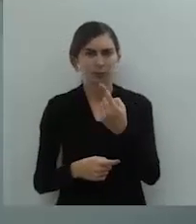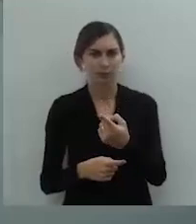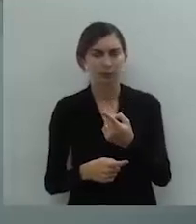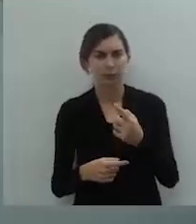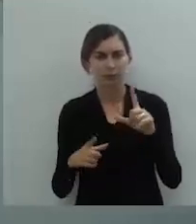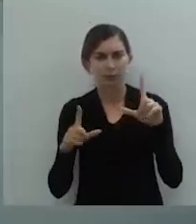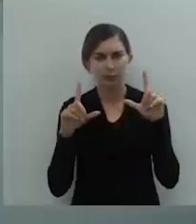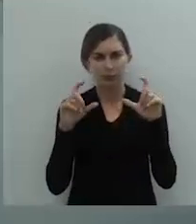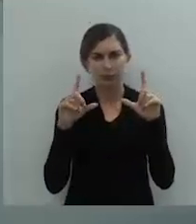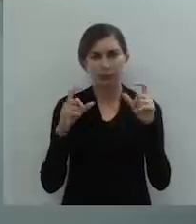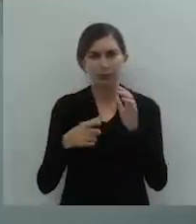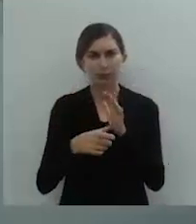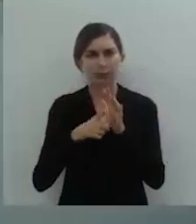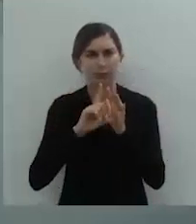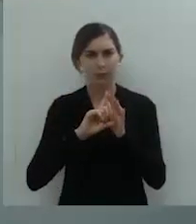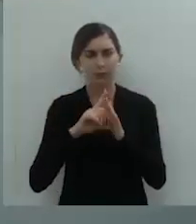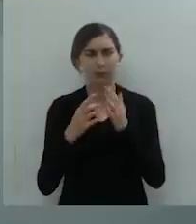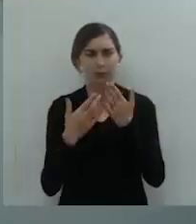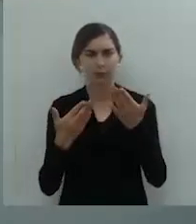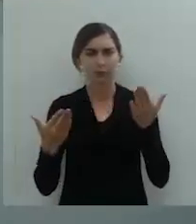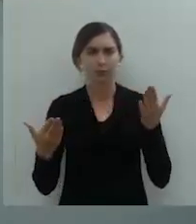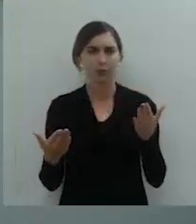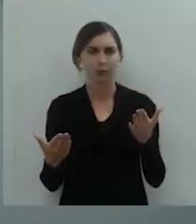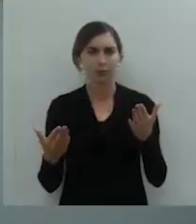para a imagem anterior.